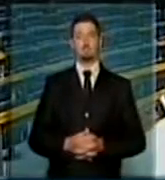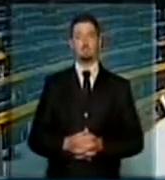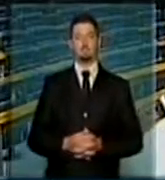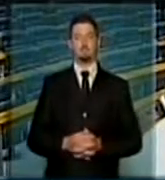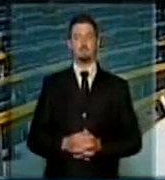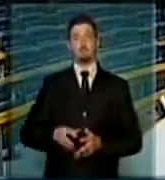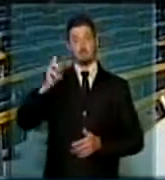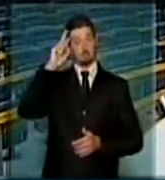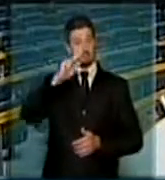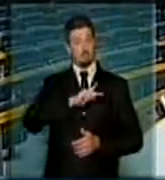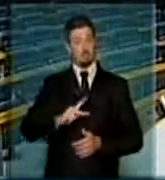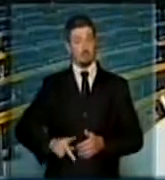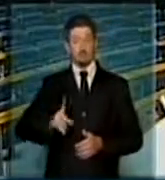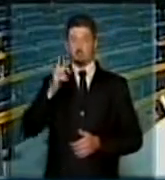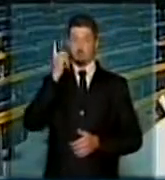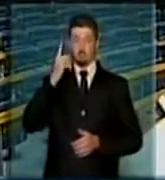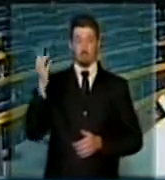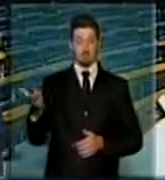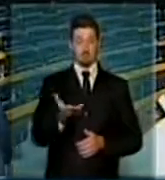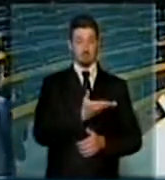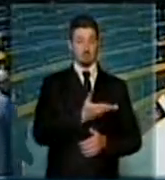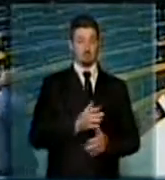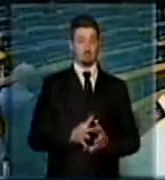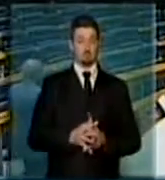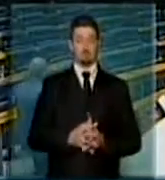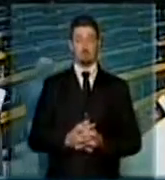Senhor presidente, senhores deputados,